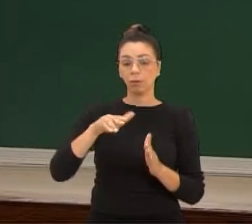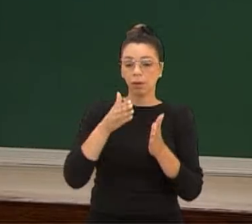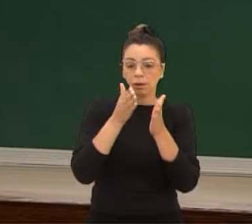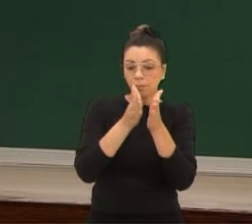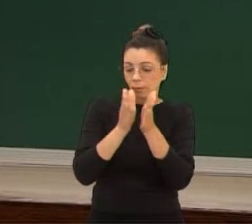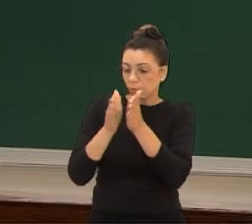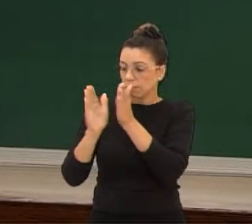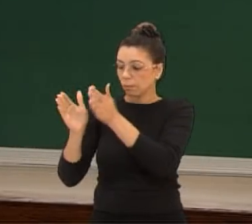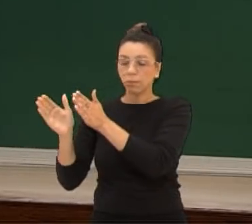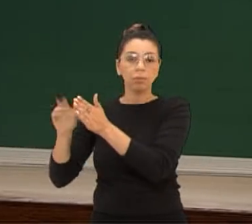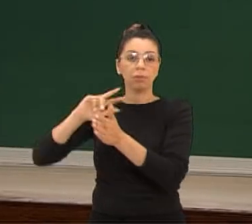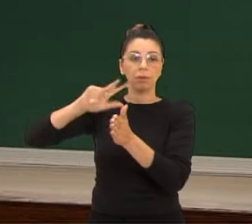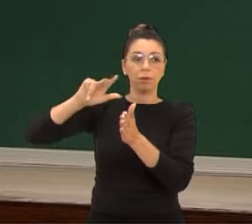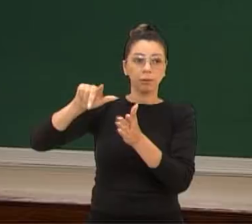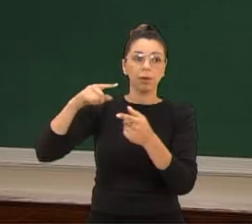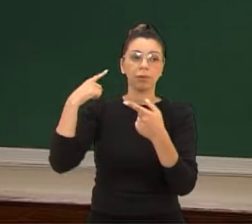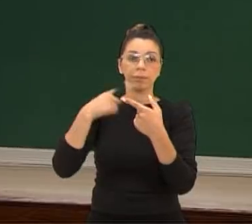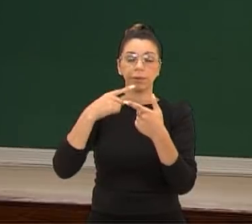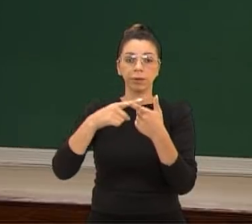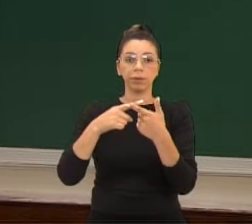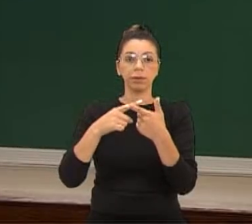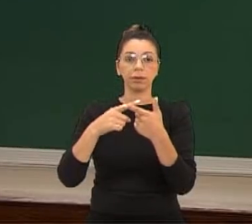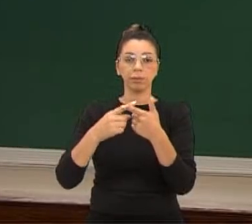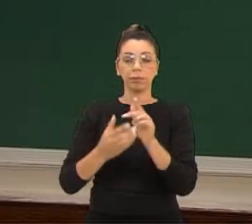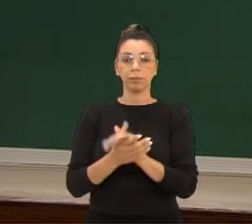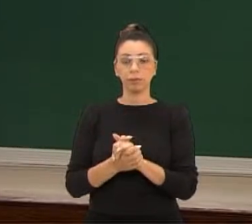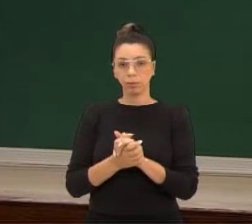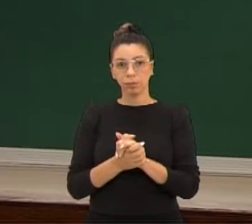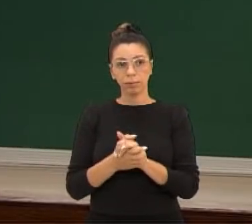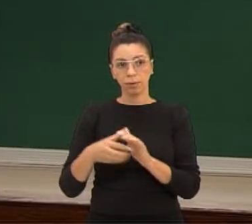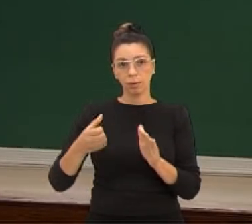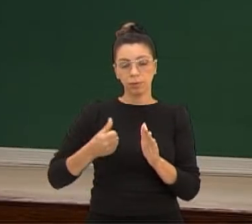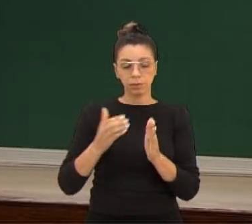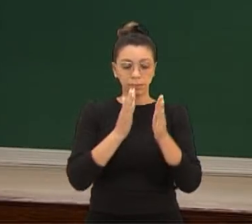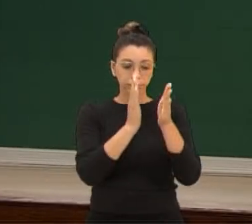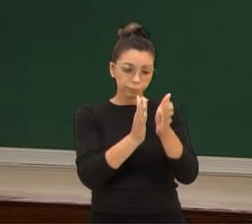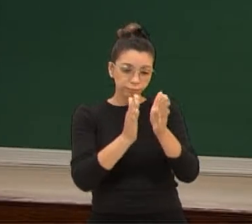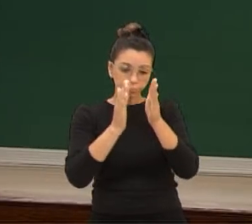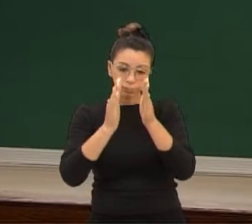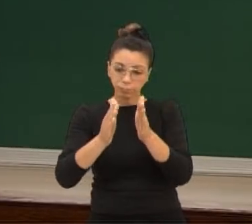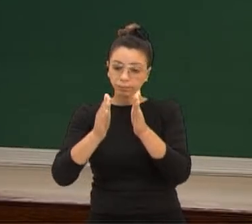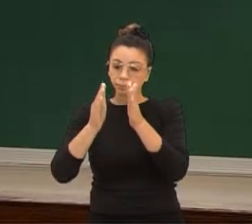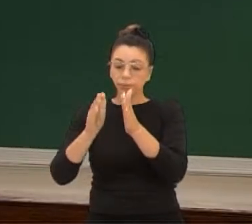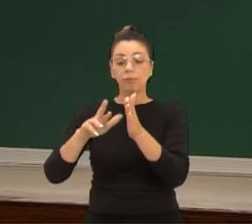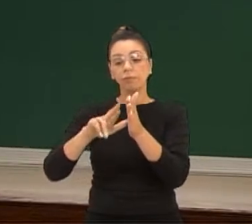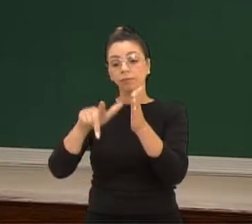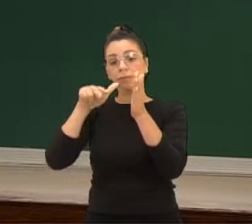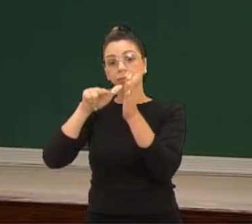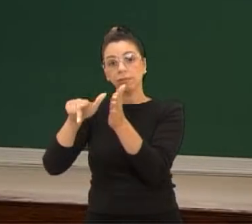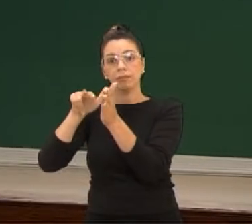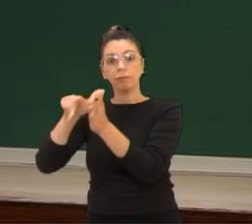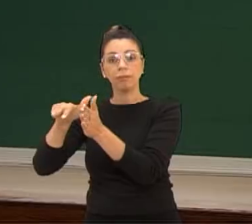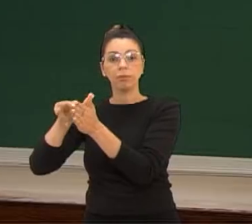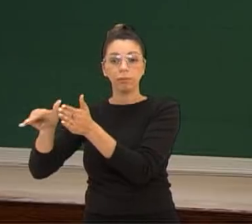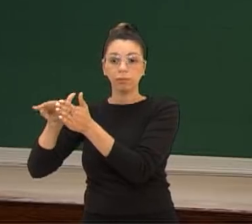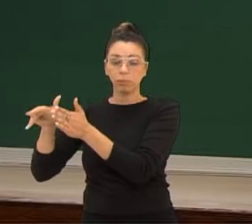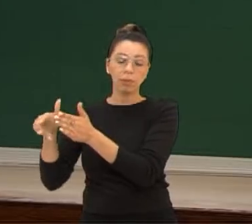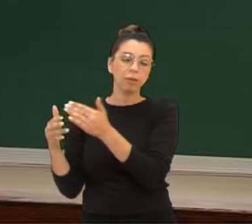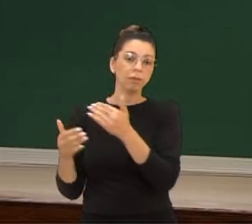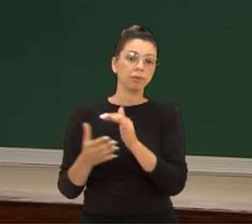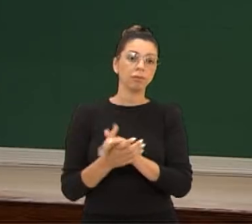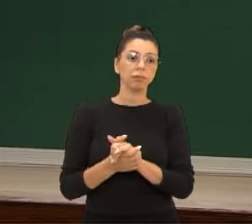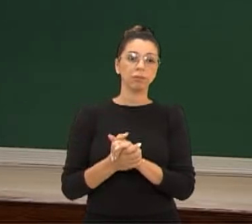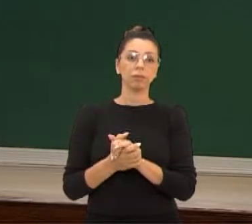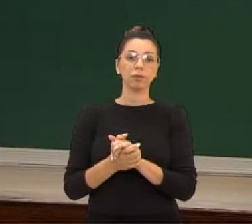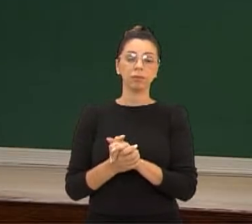que ela não é periódica? Dá uma olhadinha aqui, ó. Os números, as casas são sempre diferentes. Elas quase